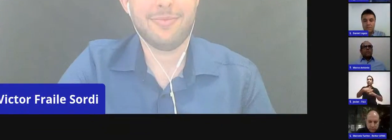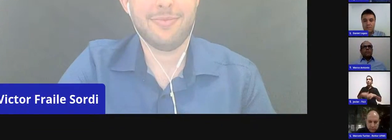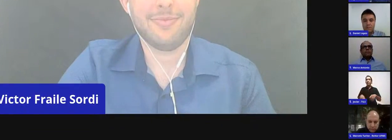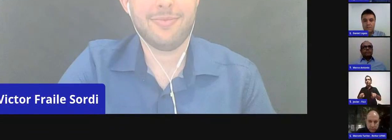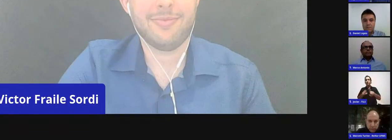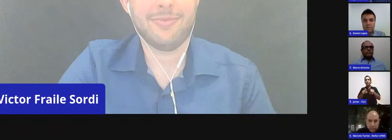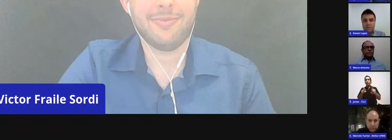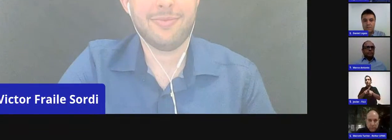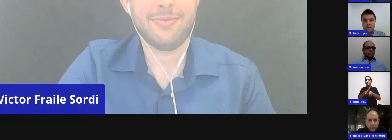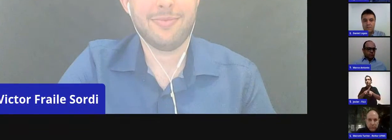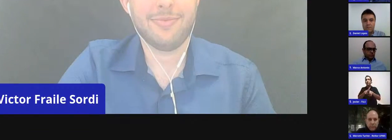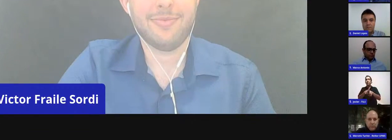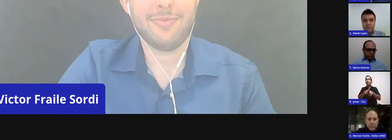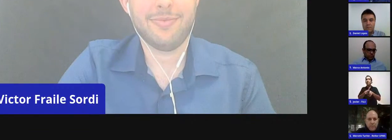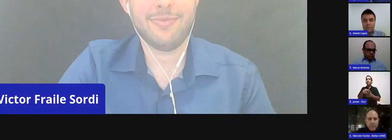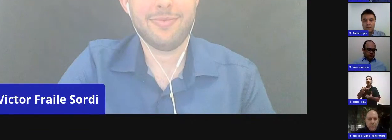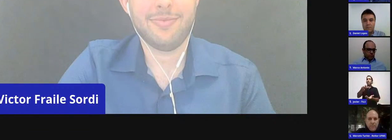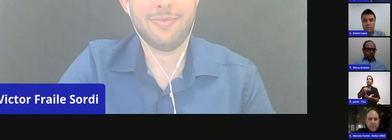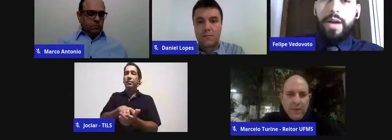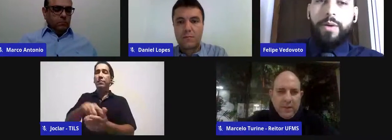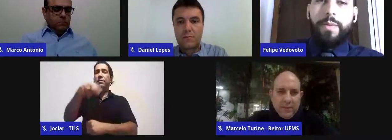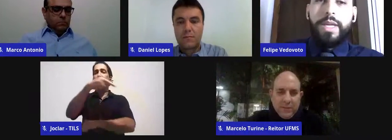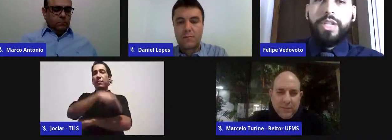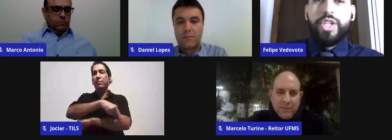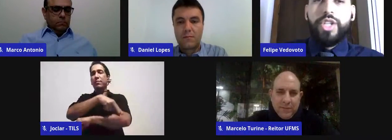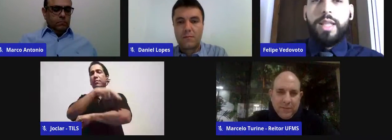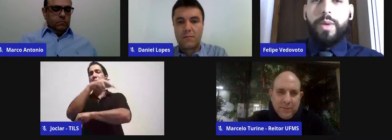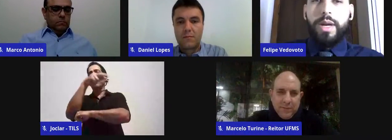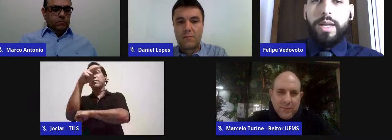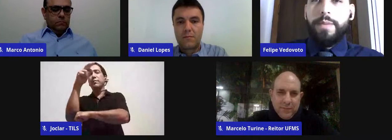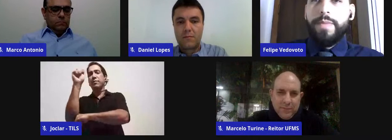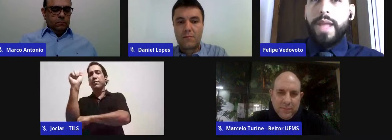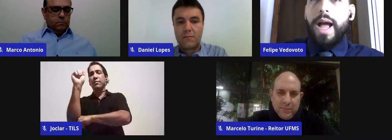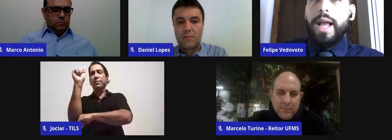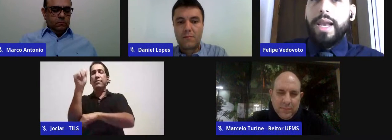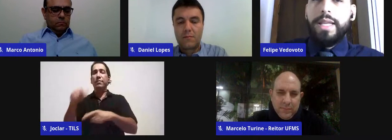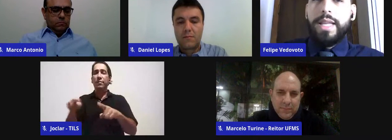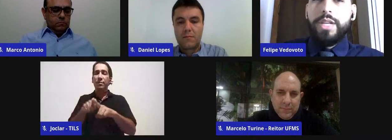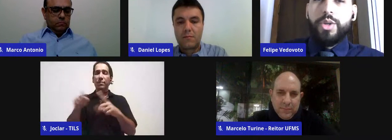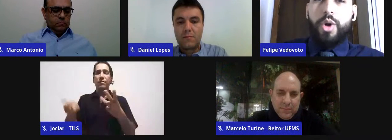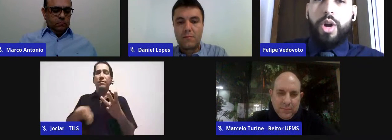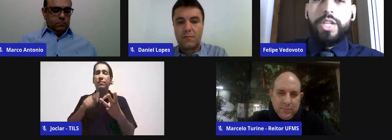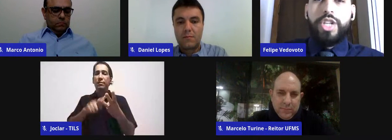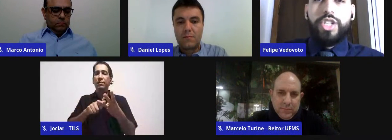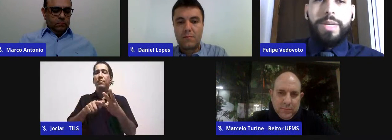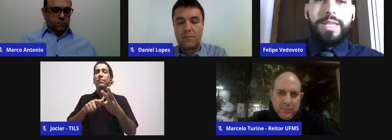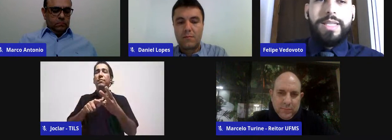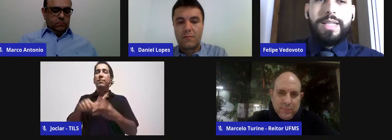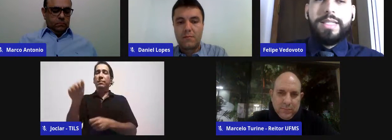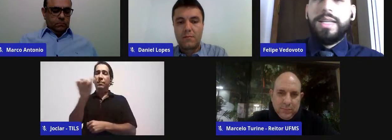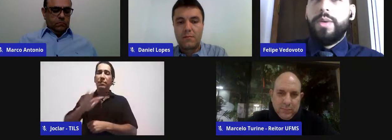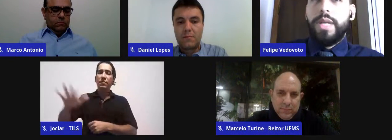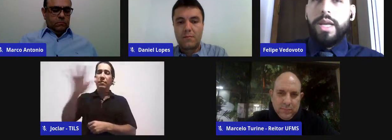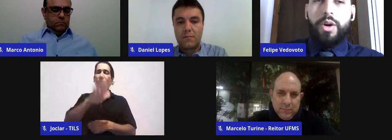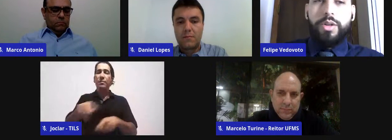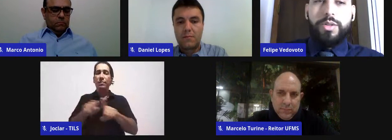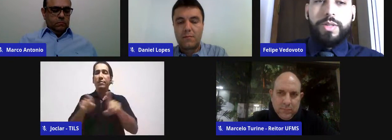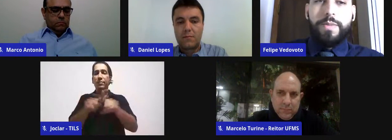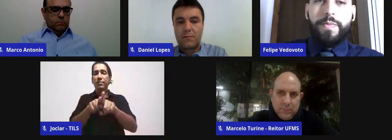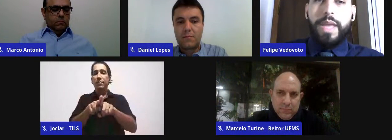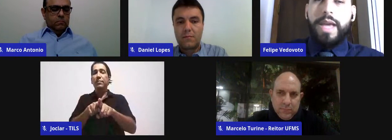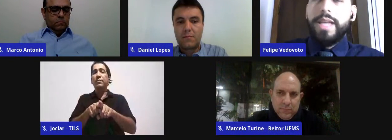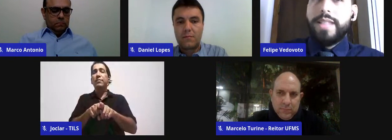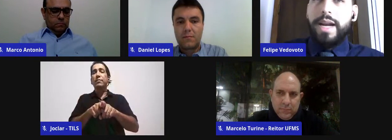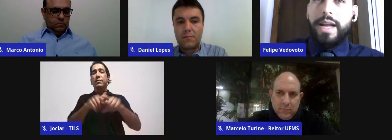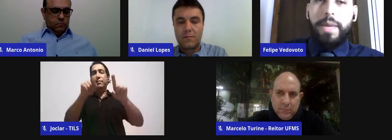o campus de Nova Andradina, do Pantanal e de Aquidauana, além da Escola de Administração e